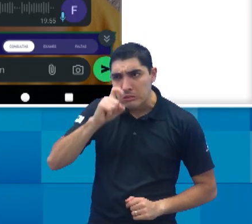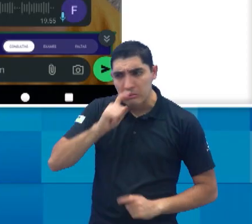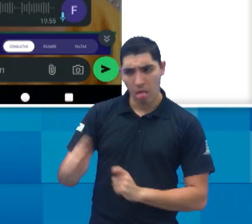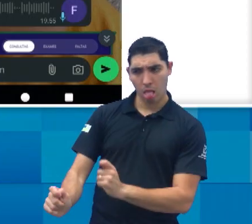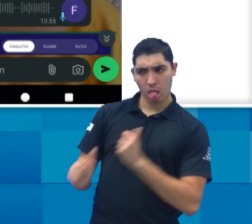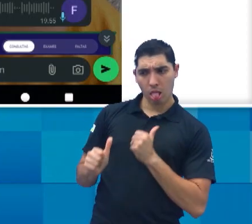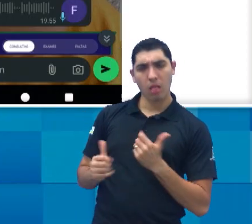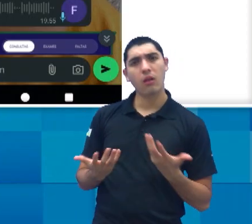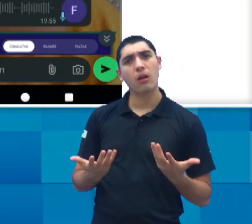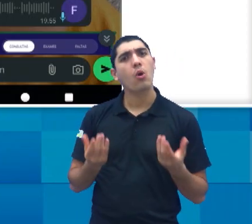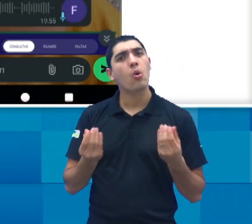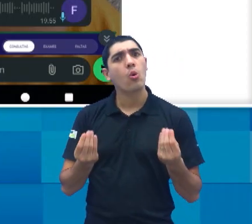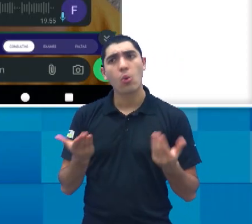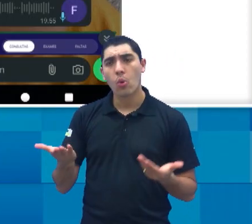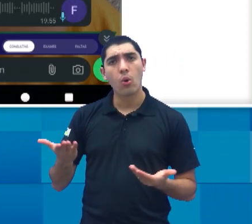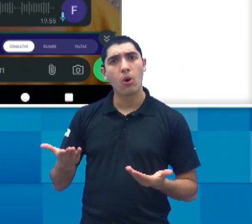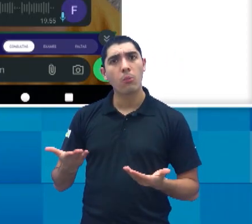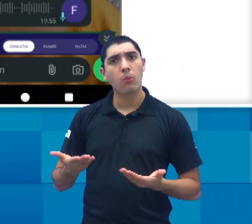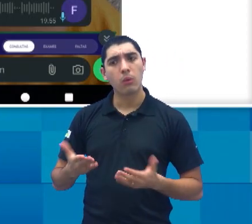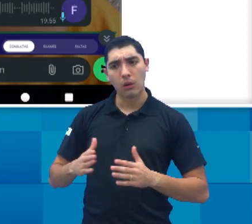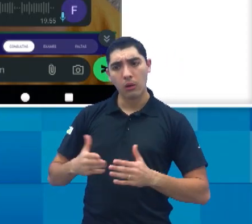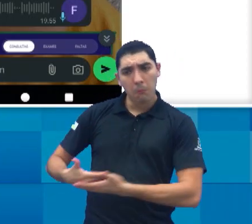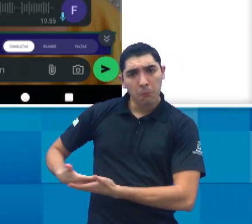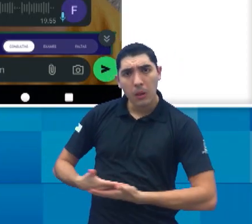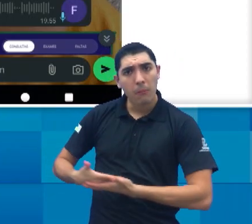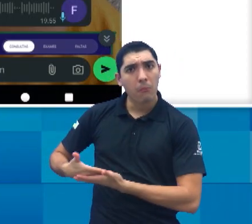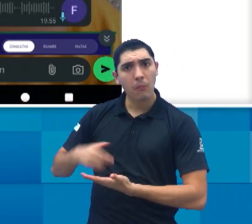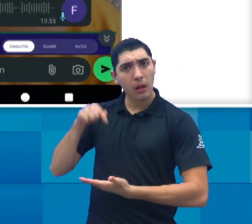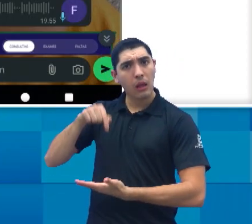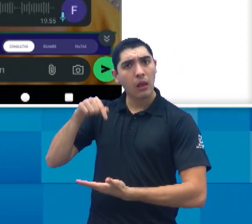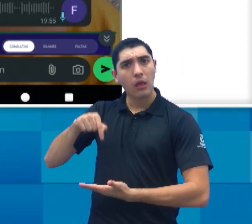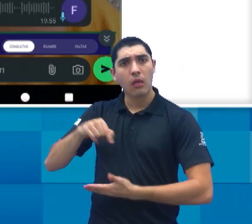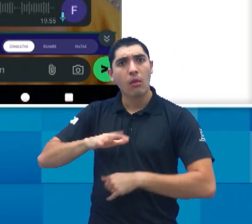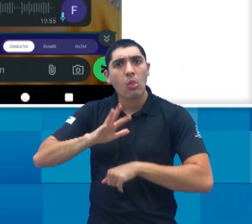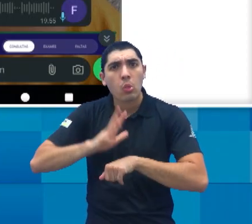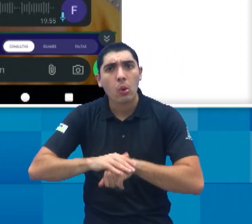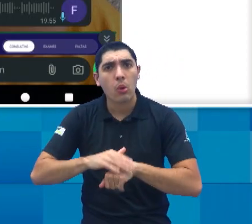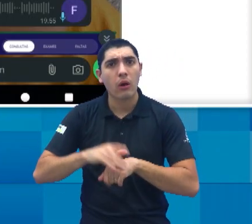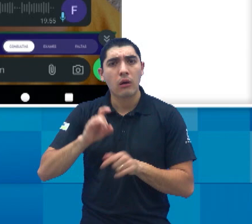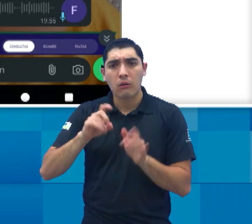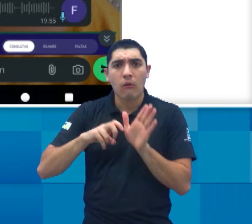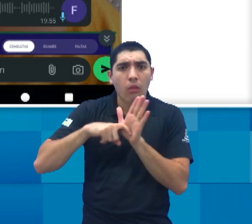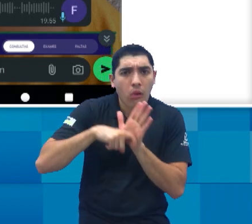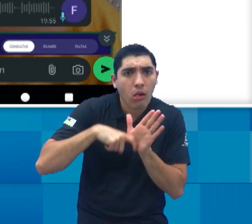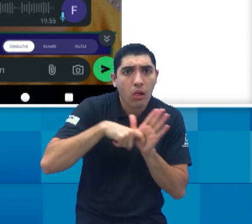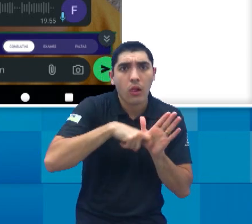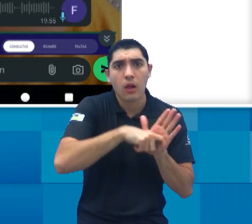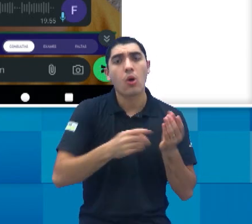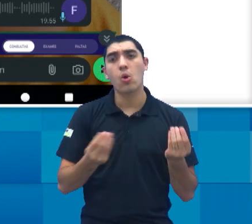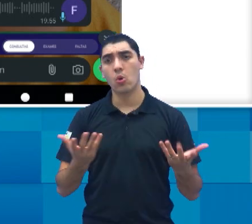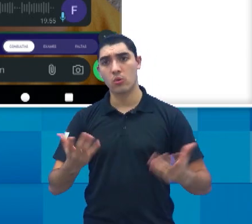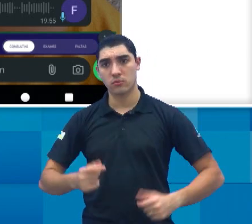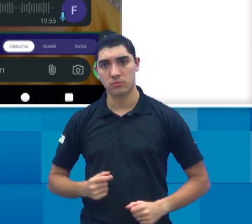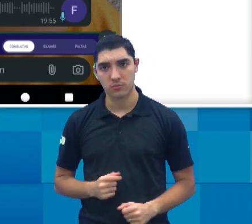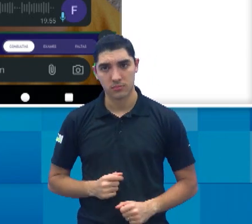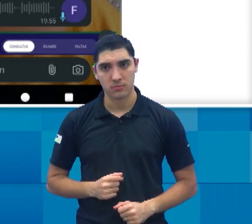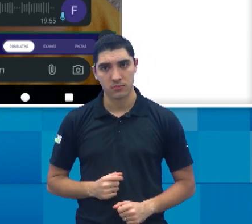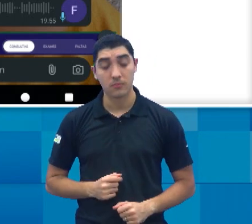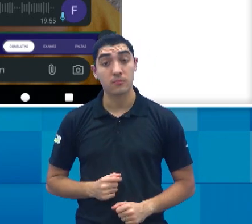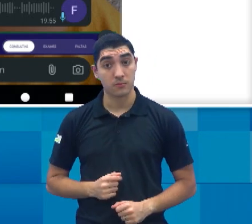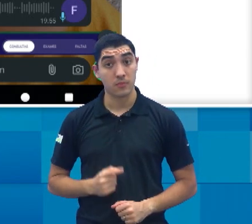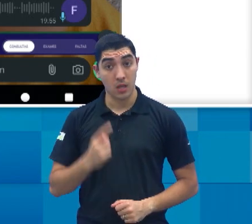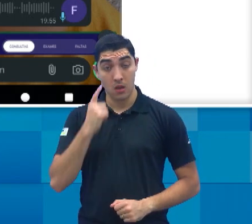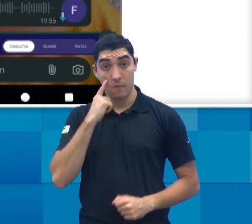andar com aquela criança lá, mano? Criança tudo zoada, mano, só anda na cadeira de roda. Olha só, o segundo áudio,